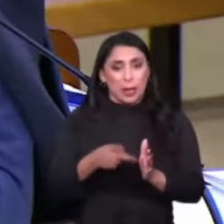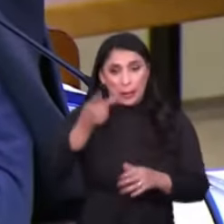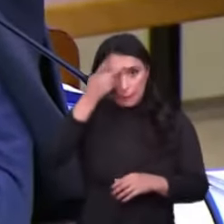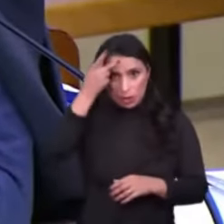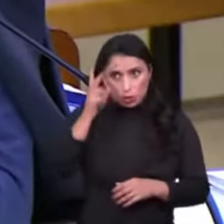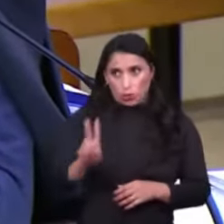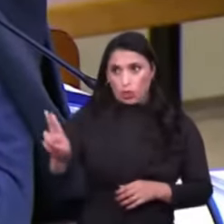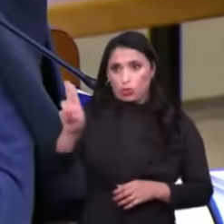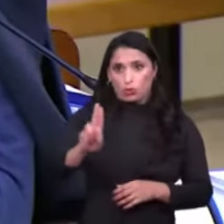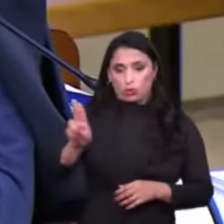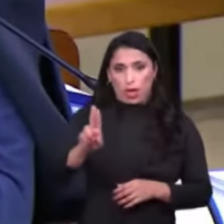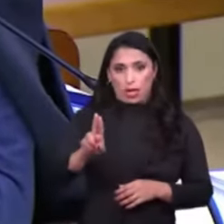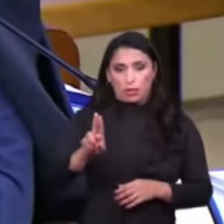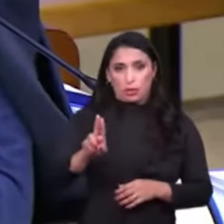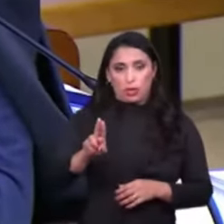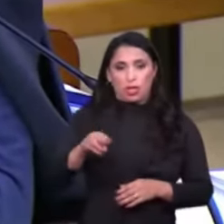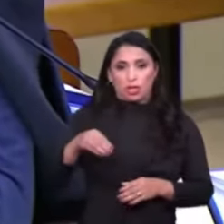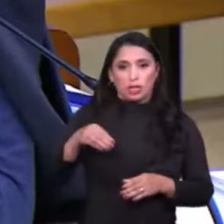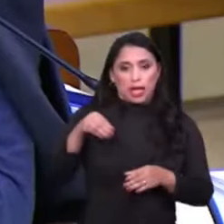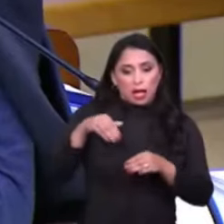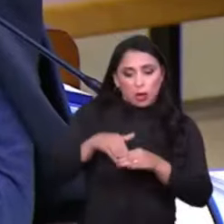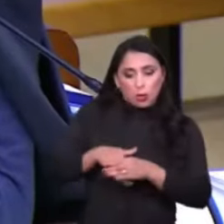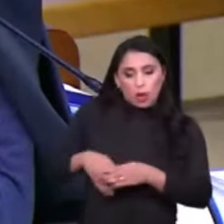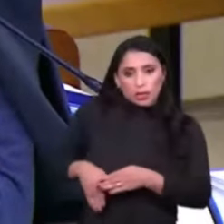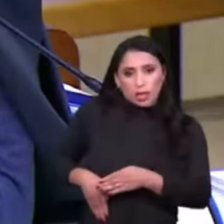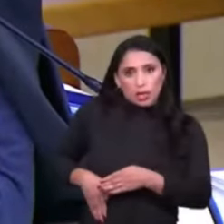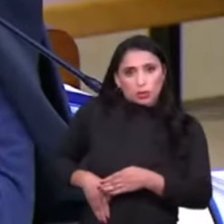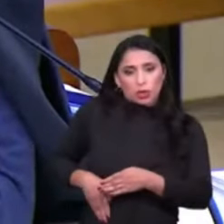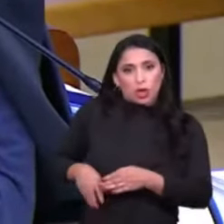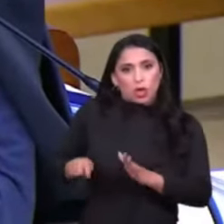droga, não se priva mais da liberdade.